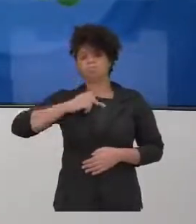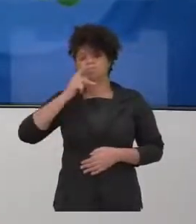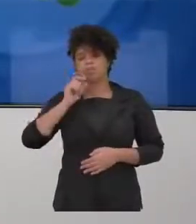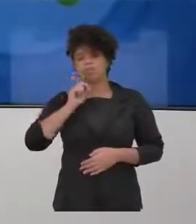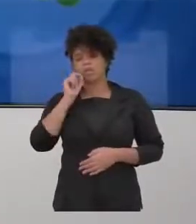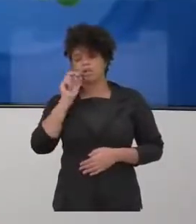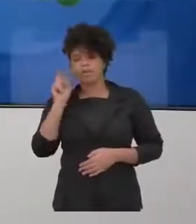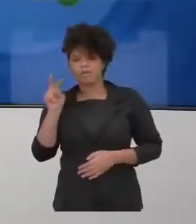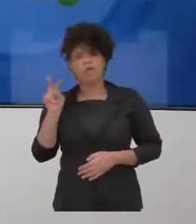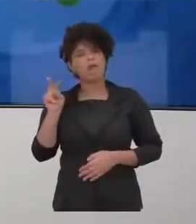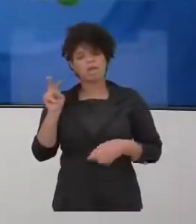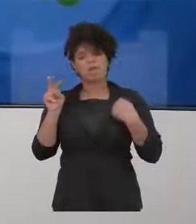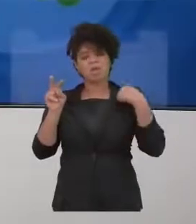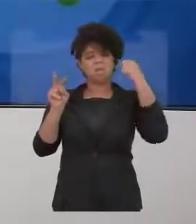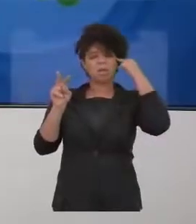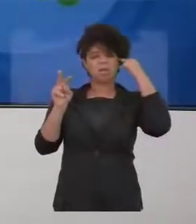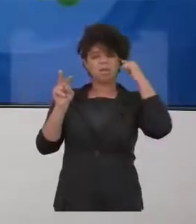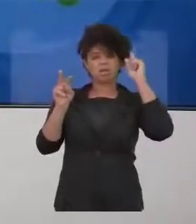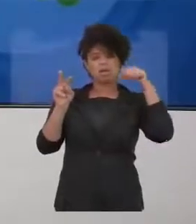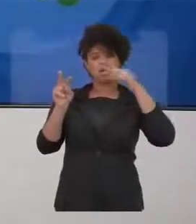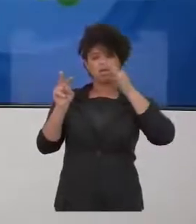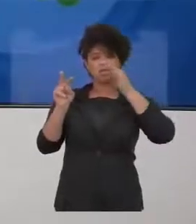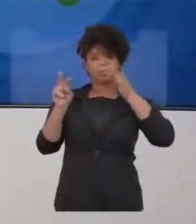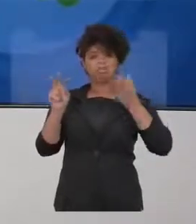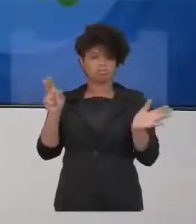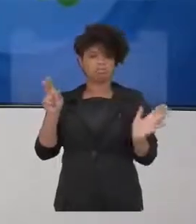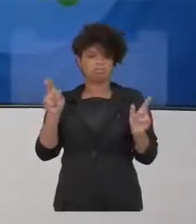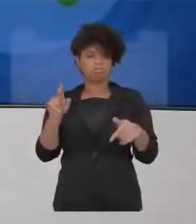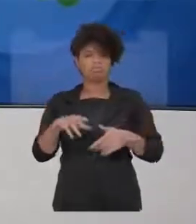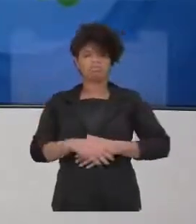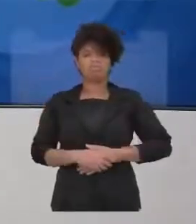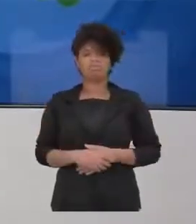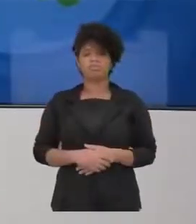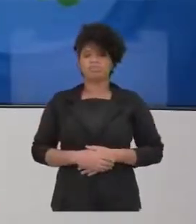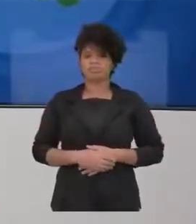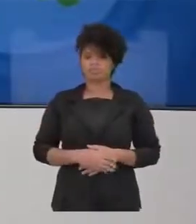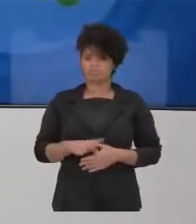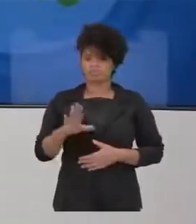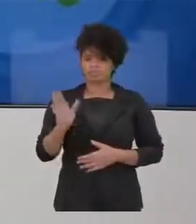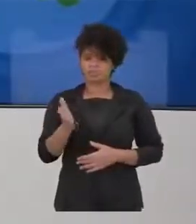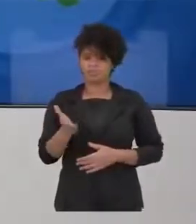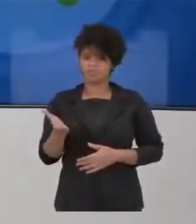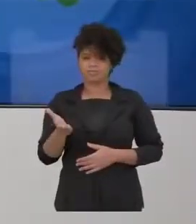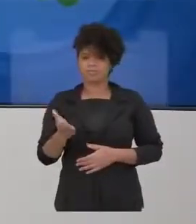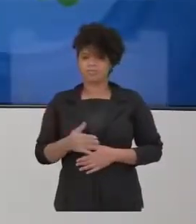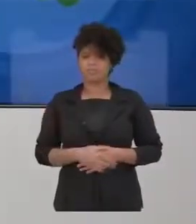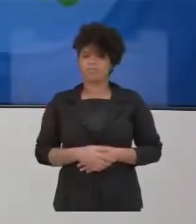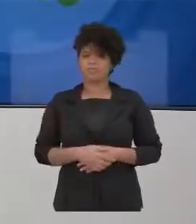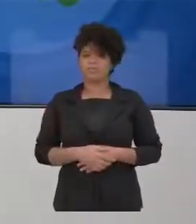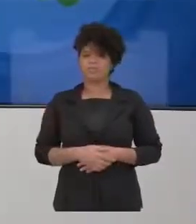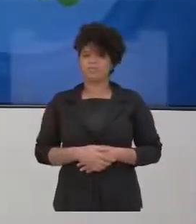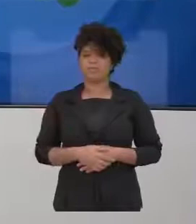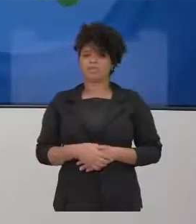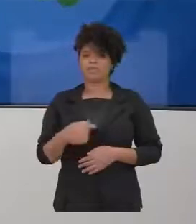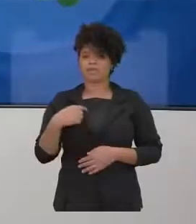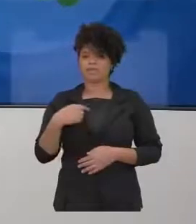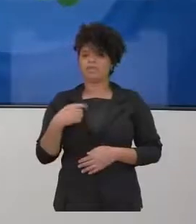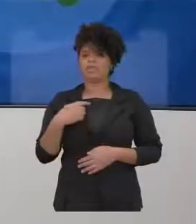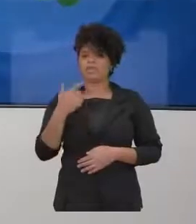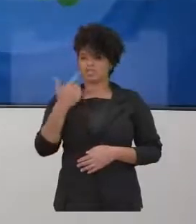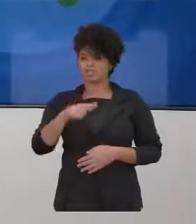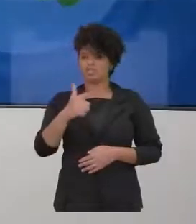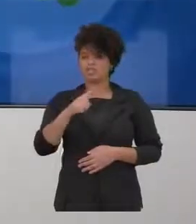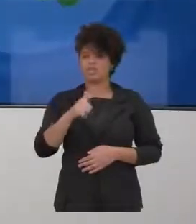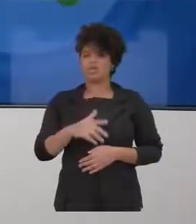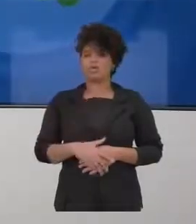aquilo que... é uma opinião. Agora, eu vou acrescentar uma coisa e eu peço perdão pela minha insistência nisso e